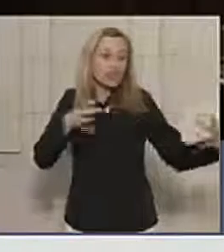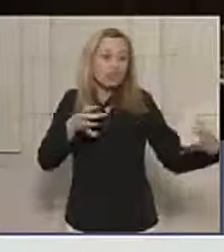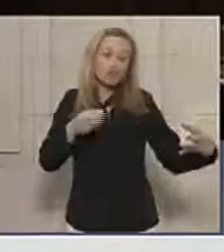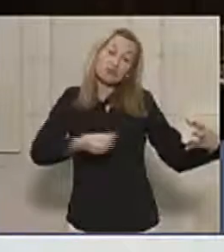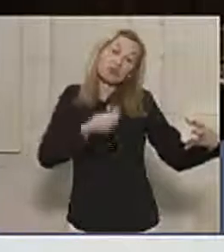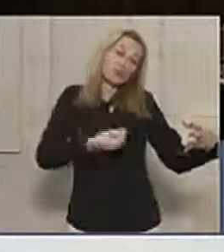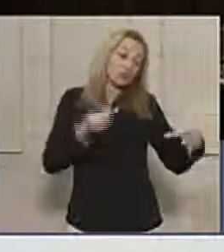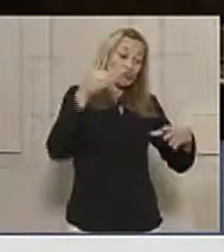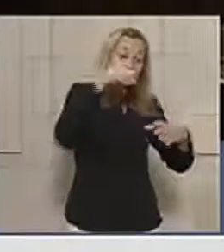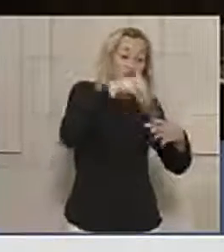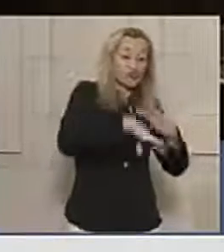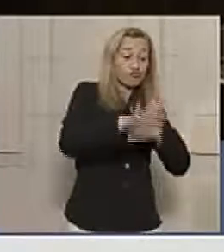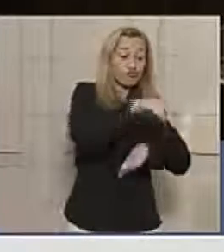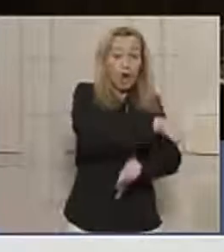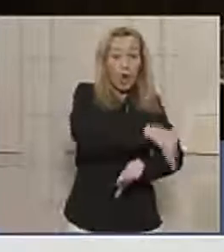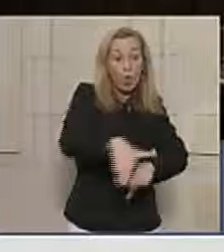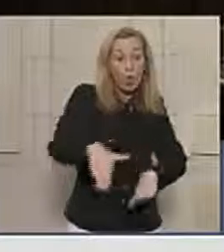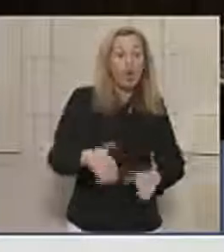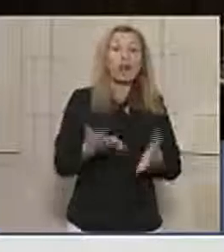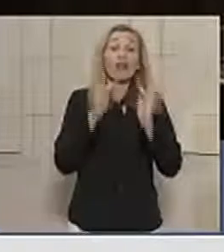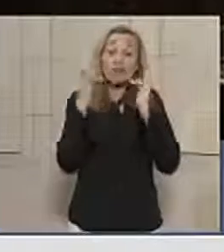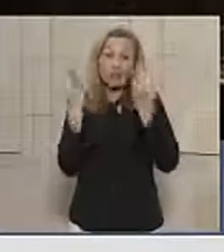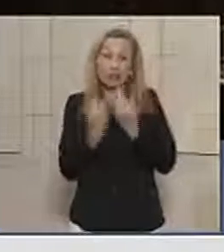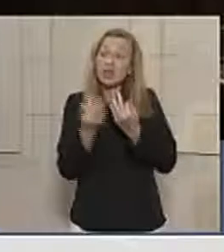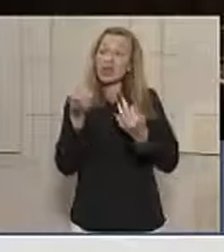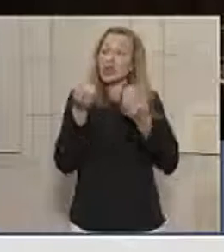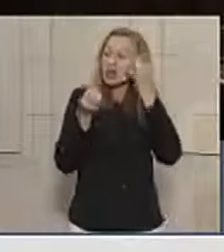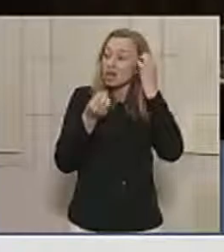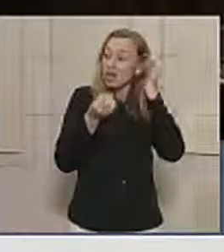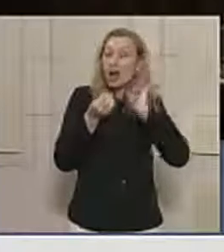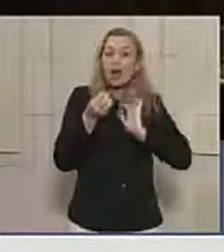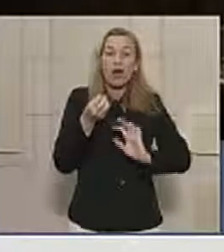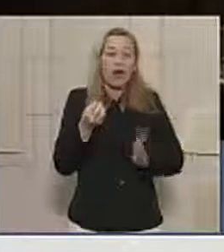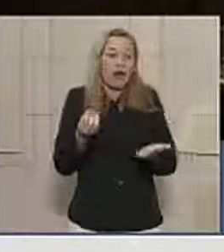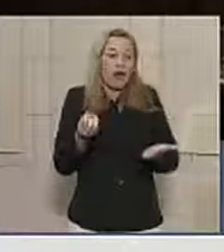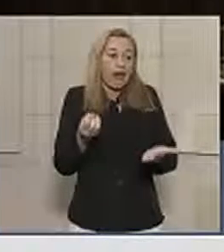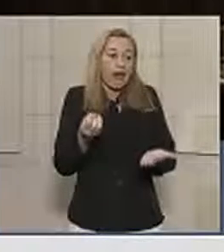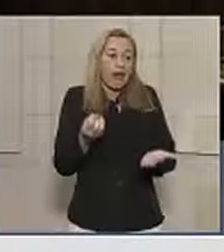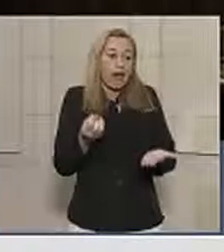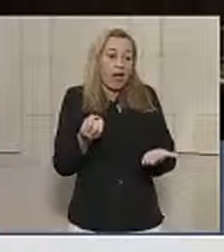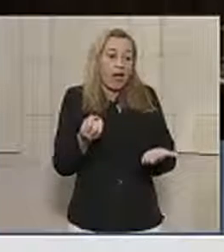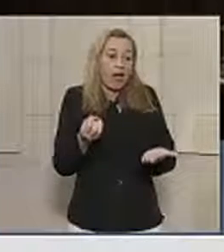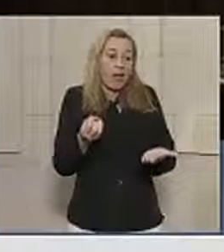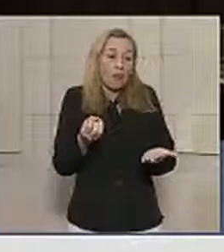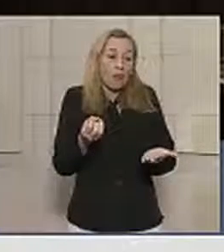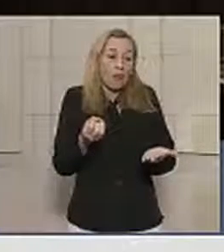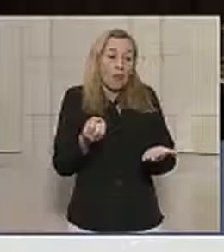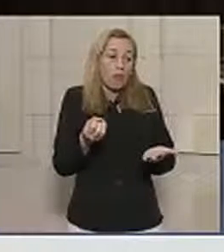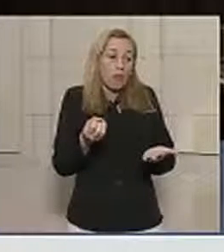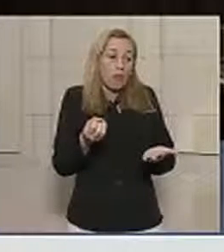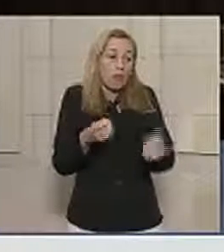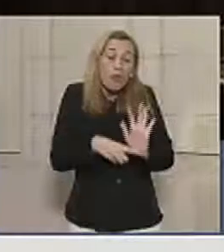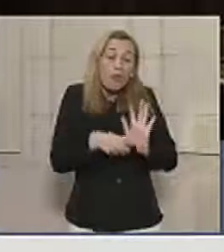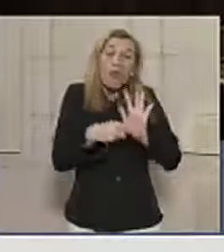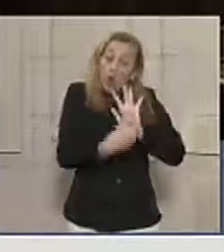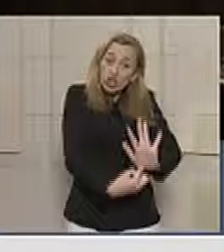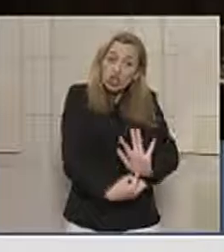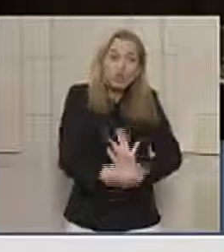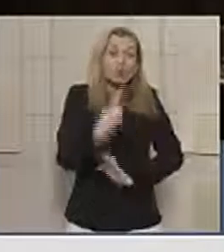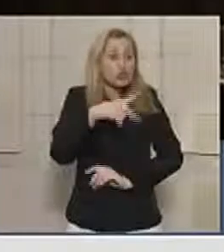na rua, e essas famílias, boa parte delas, traduzem o seu desejo